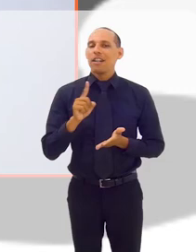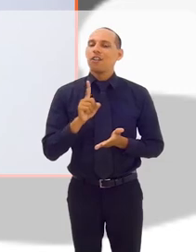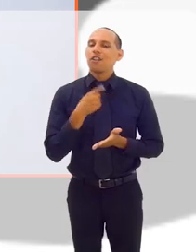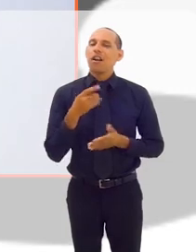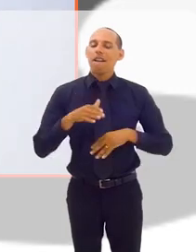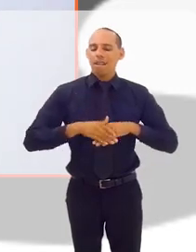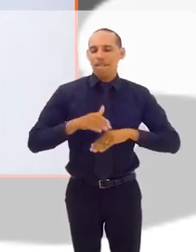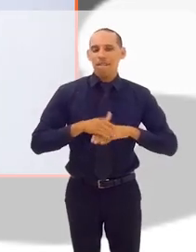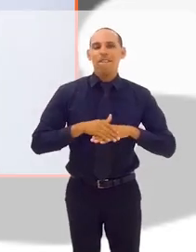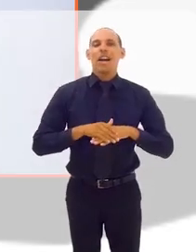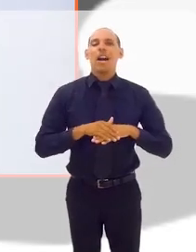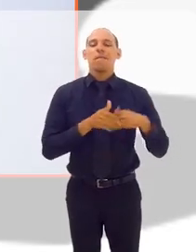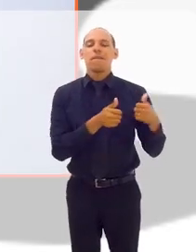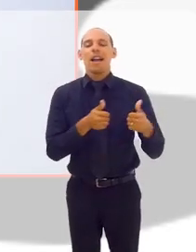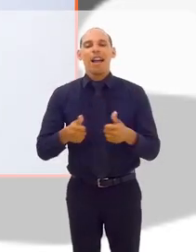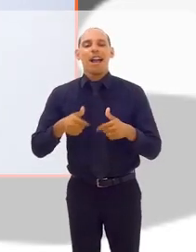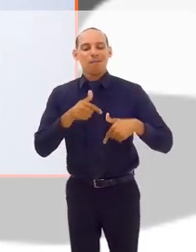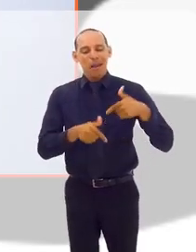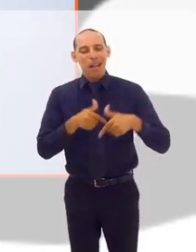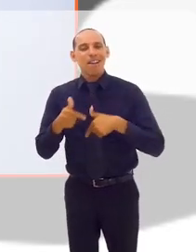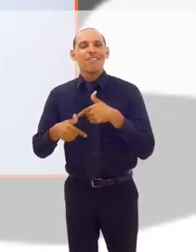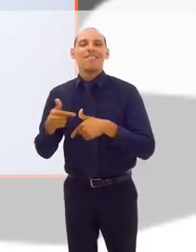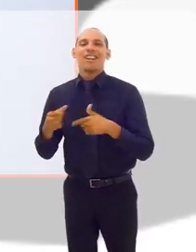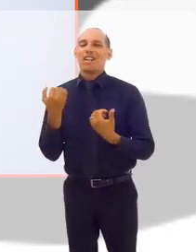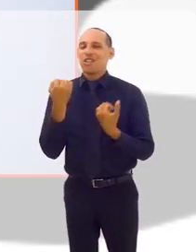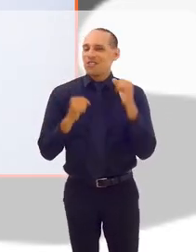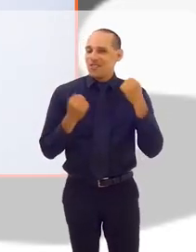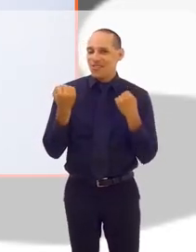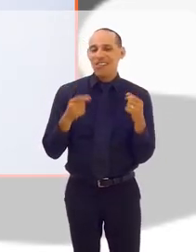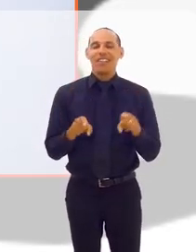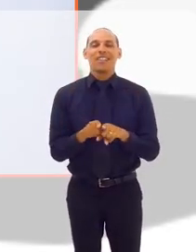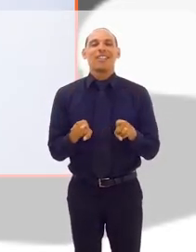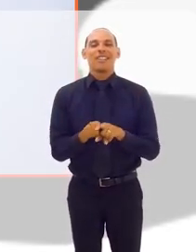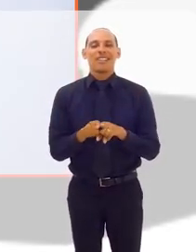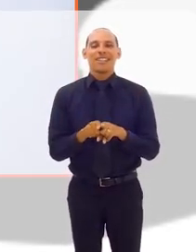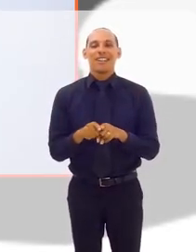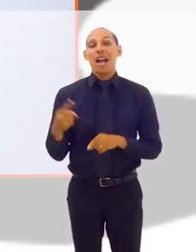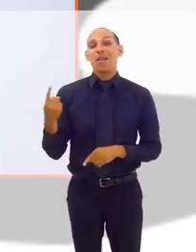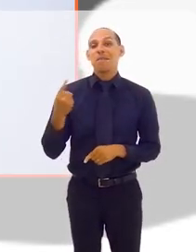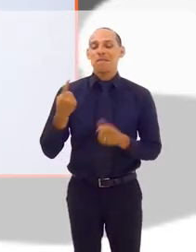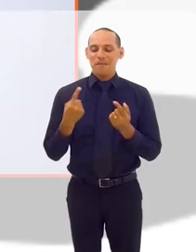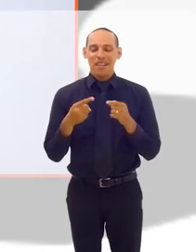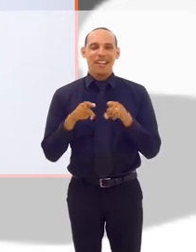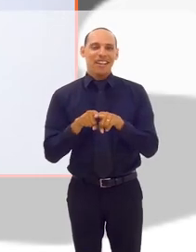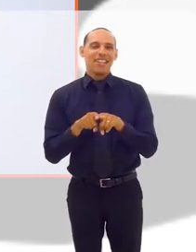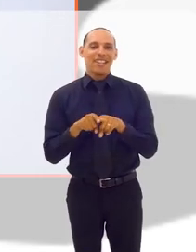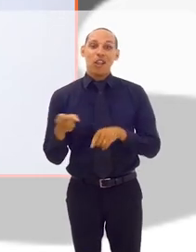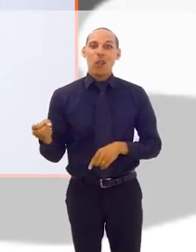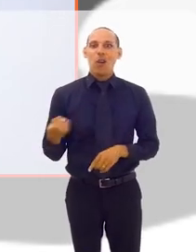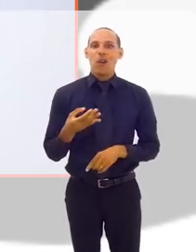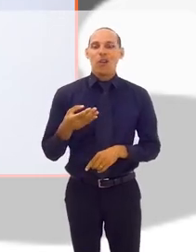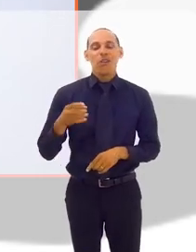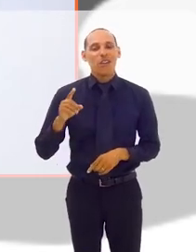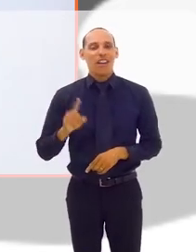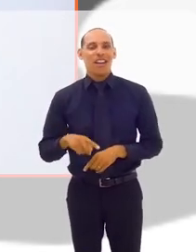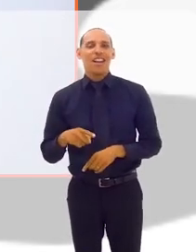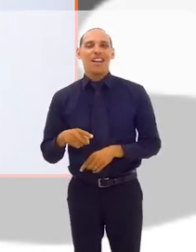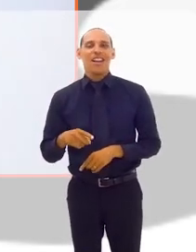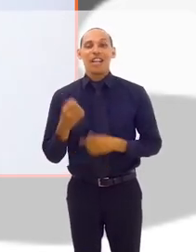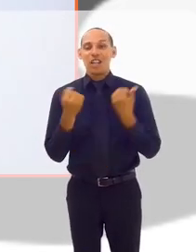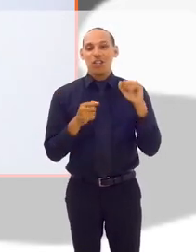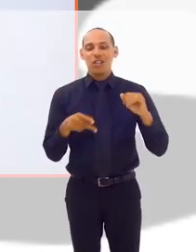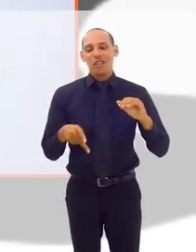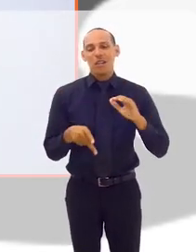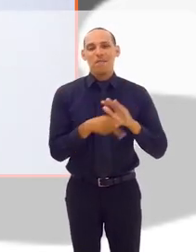situação não vem, a gente está fazendo muito bem feito o nosso dever de casa, a nossa indústria e nesse nosso primeiro parceiro novo nosso,